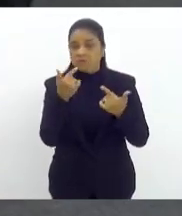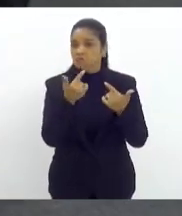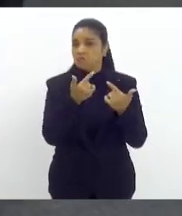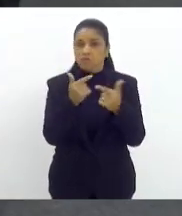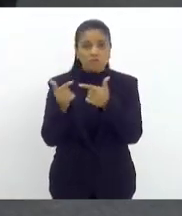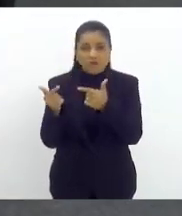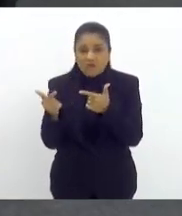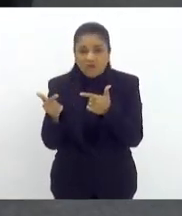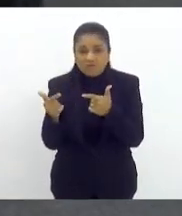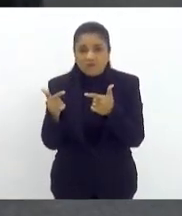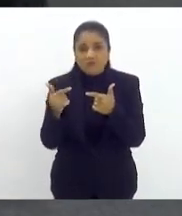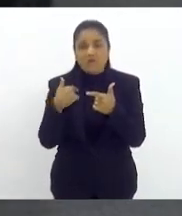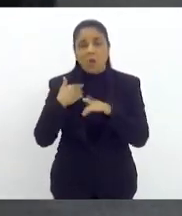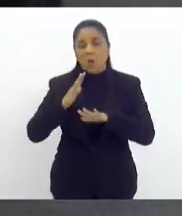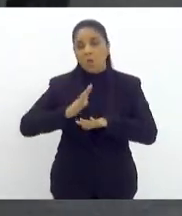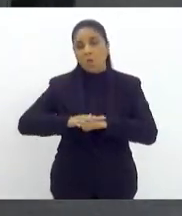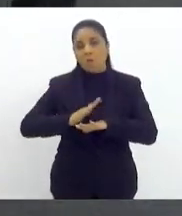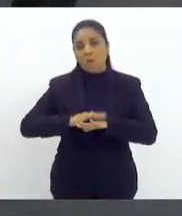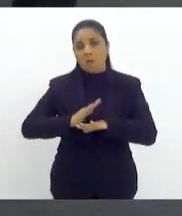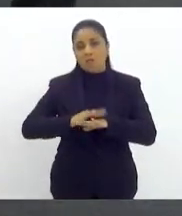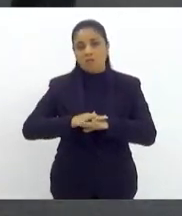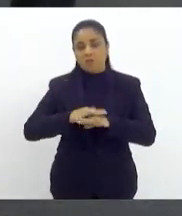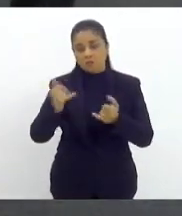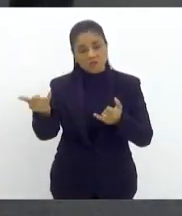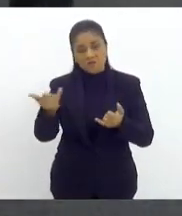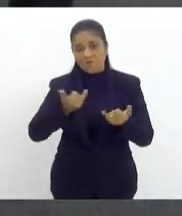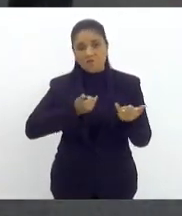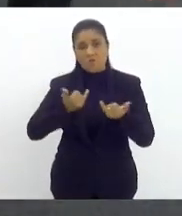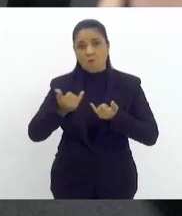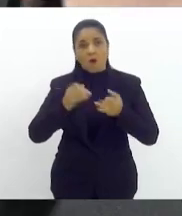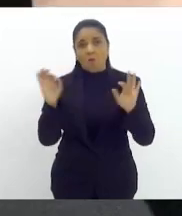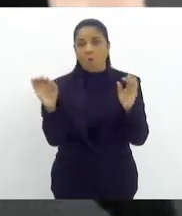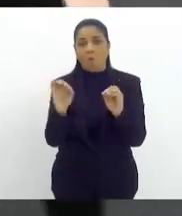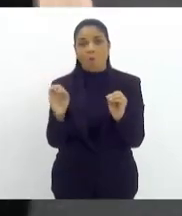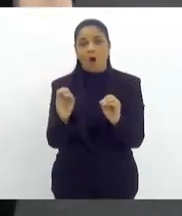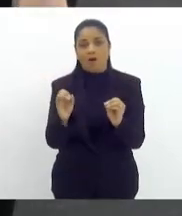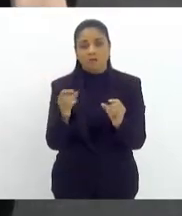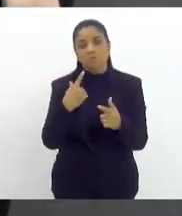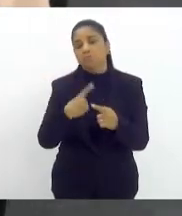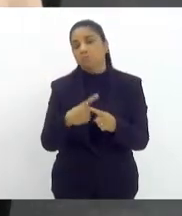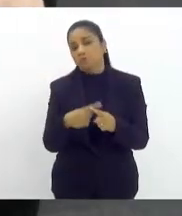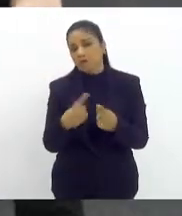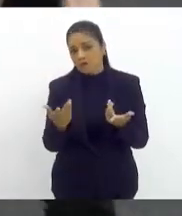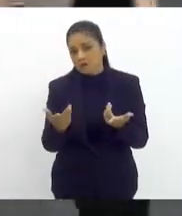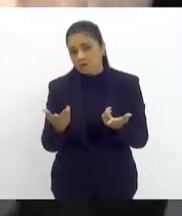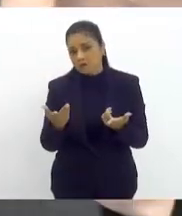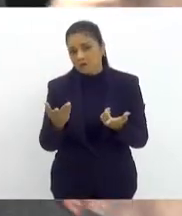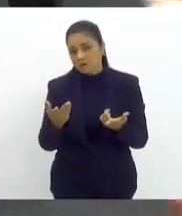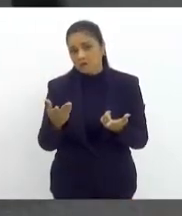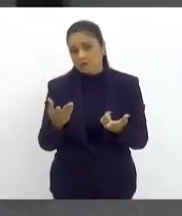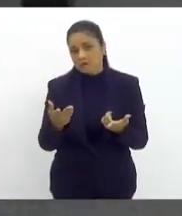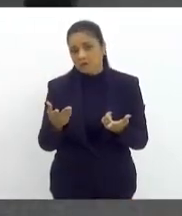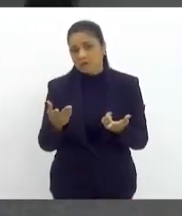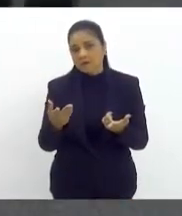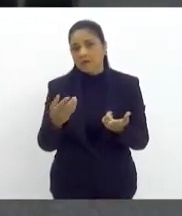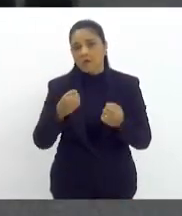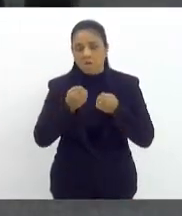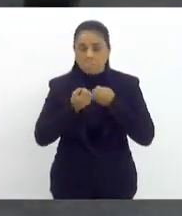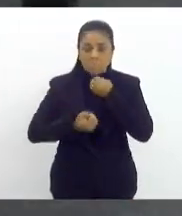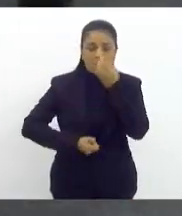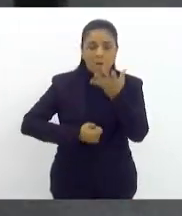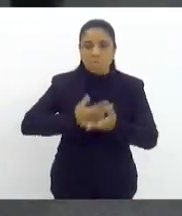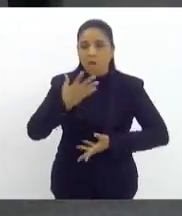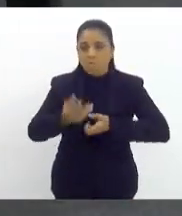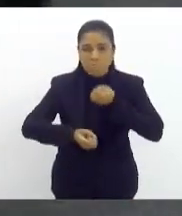momento, o nosso mandato não ser informado do porquê. Então, eu venho aqui trazer esse desabafo